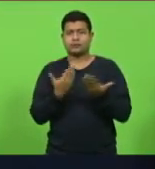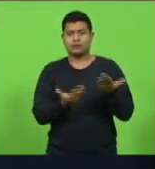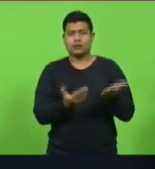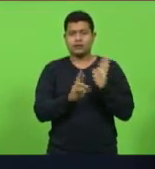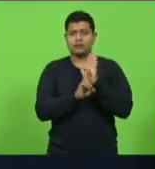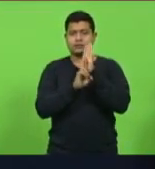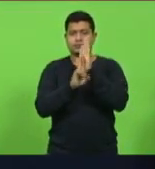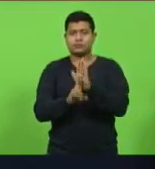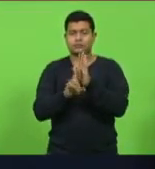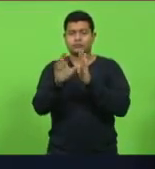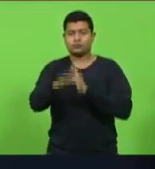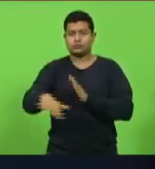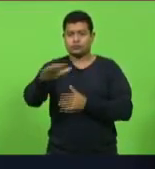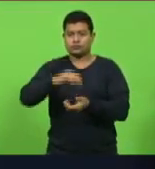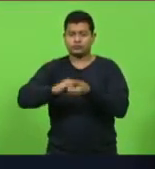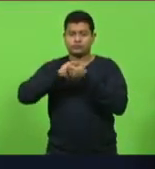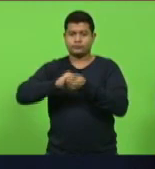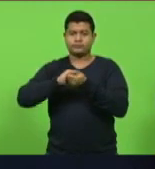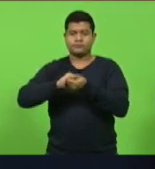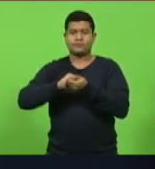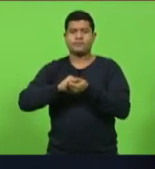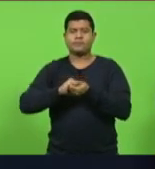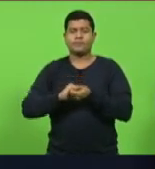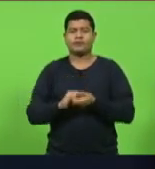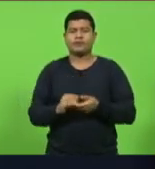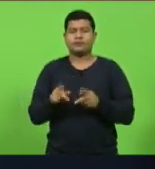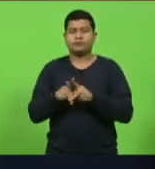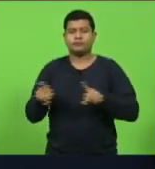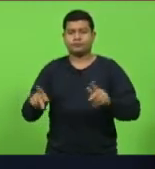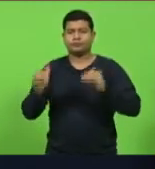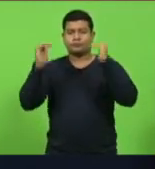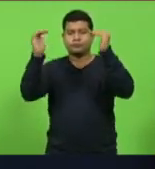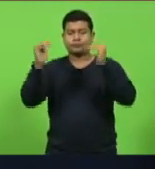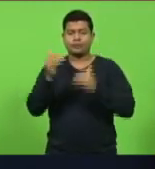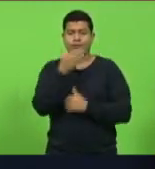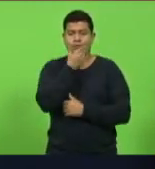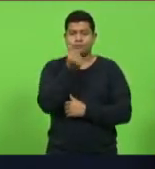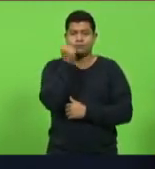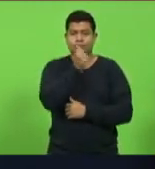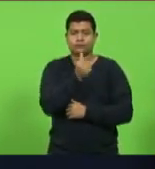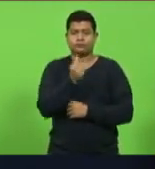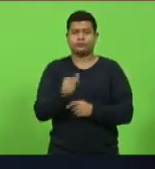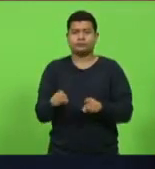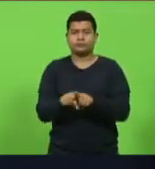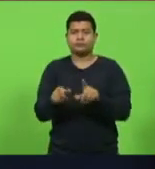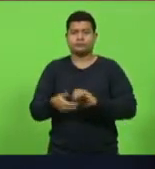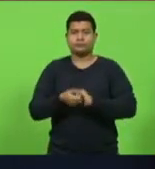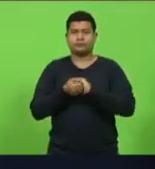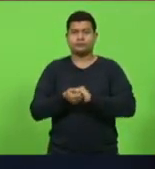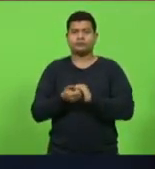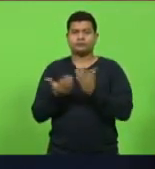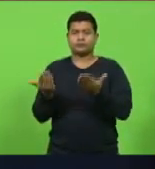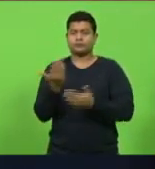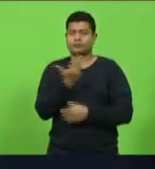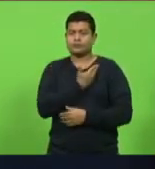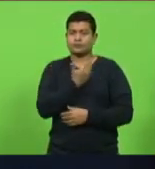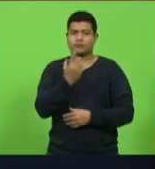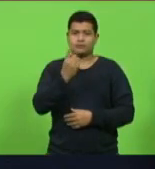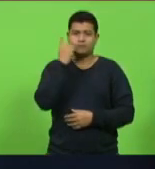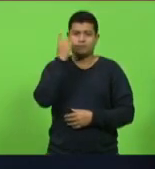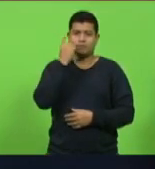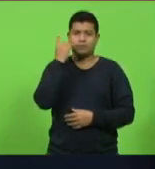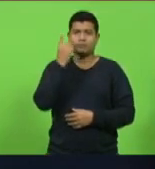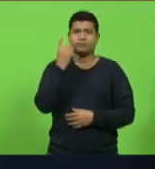cumprimentar a todos os senhores e senhoras desembargadores e desembargadoras complementar aos nossos colegas deputados